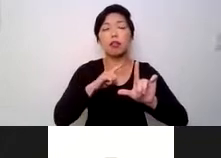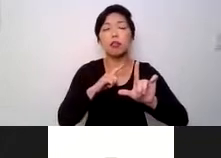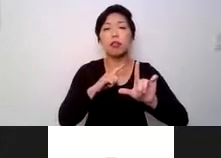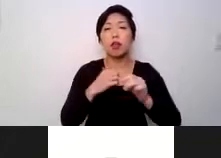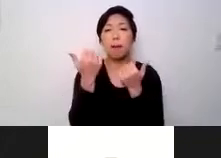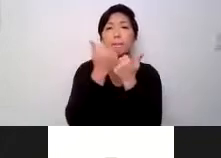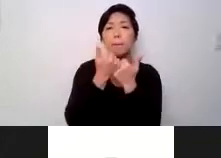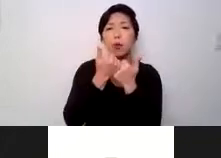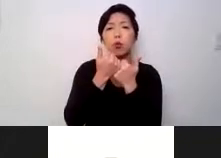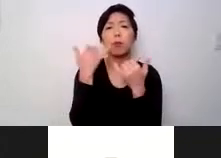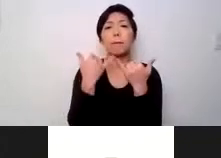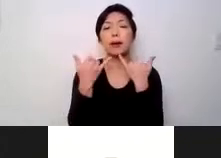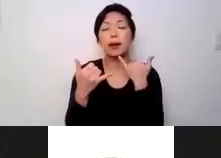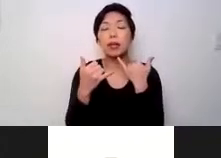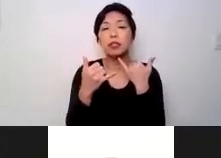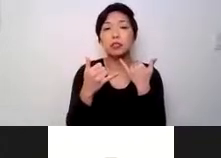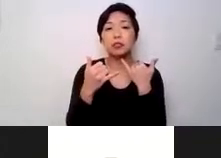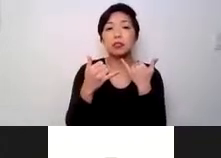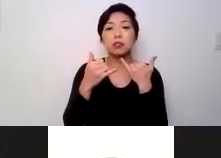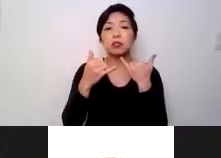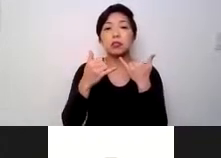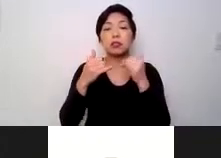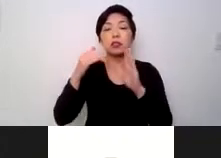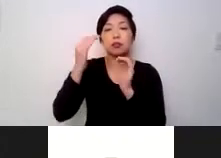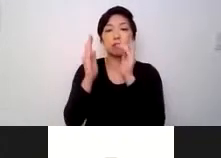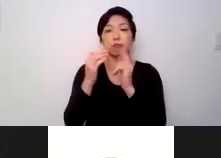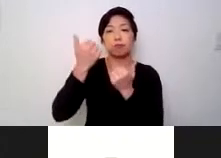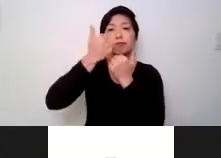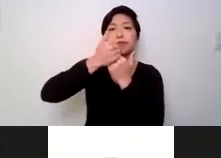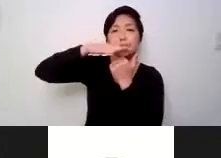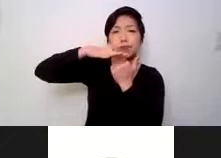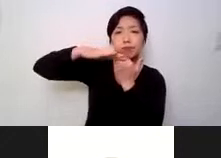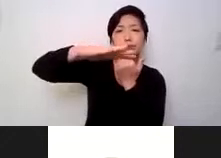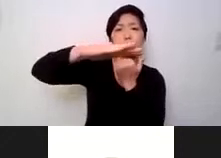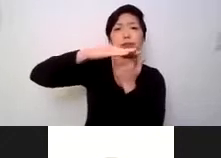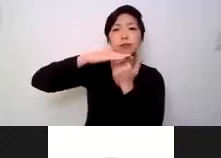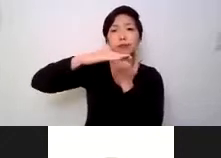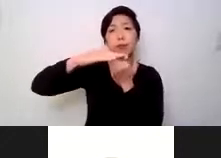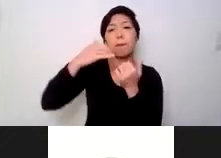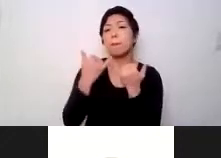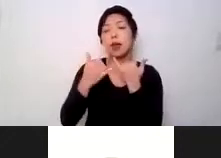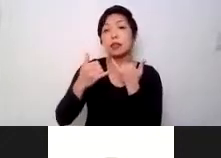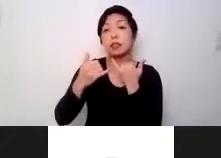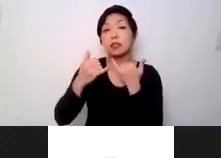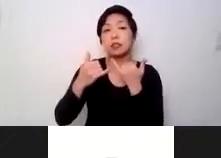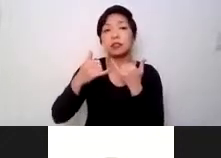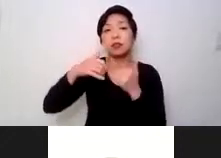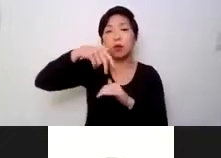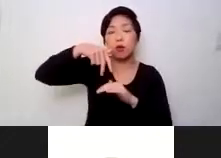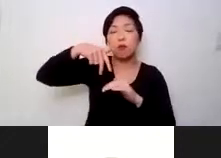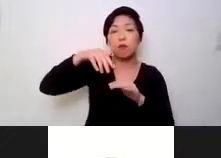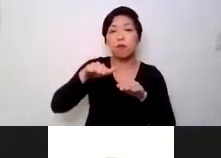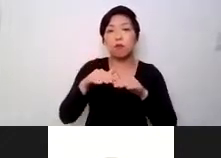essa peça flutuar sobre essa campa e essa lápide aérea ela preconiza uma intenção moderna